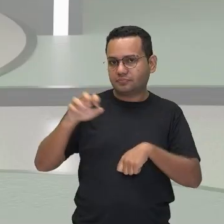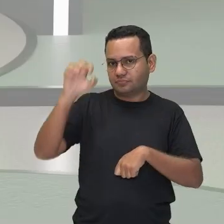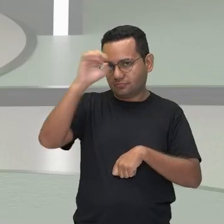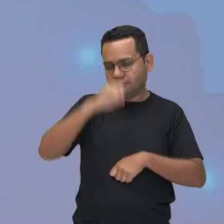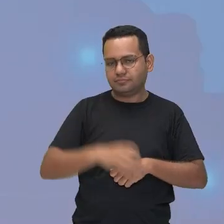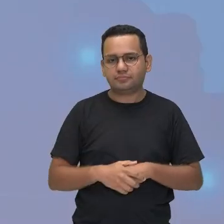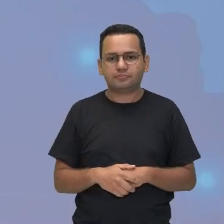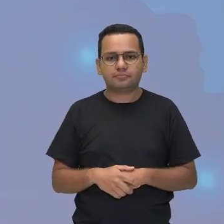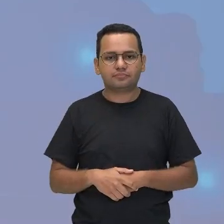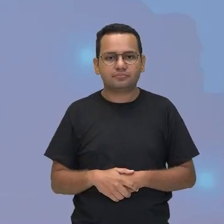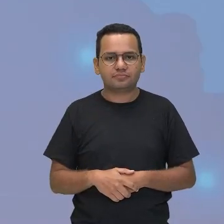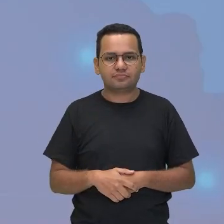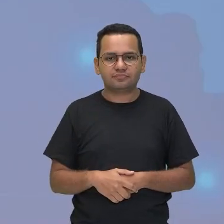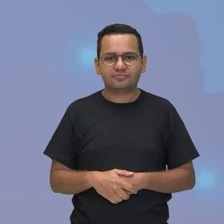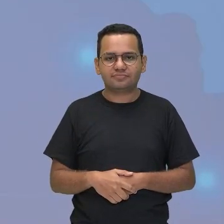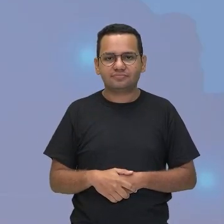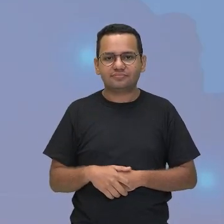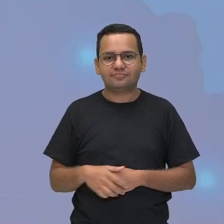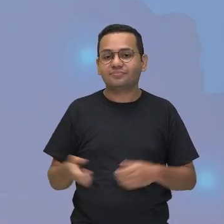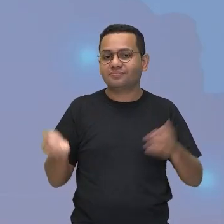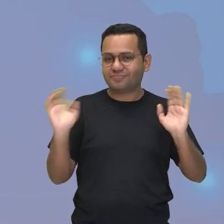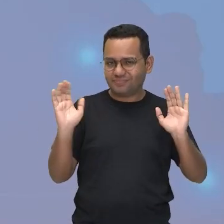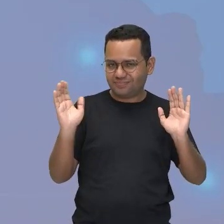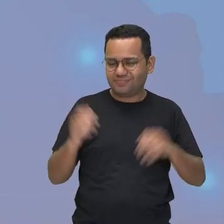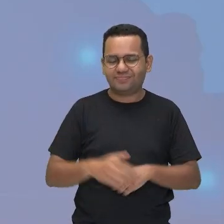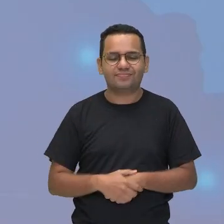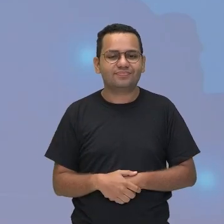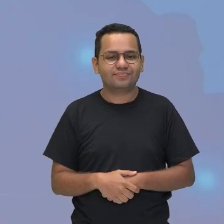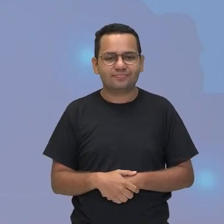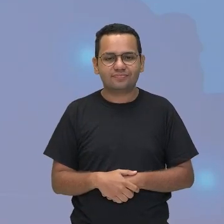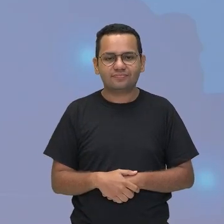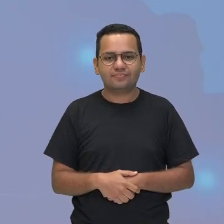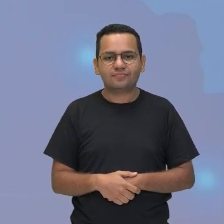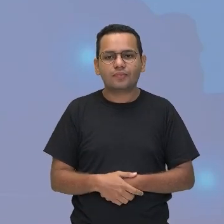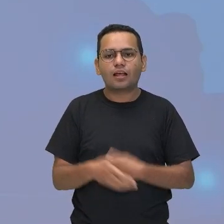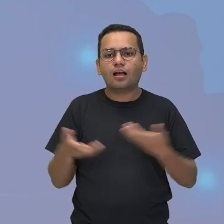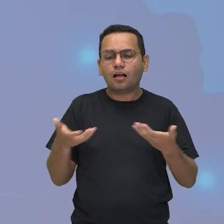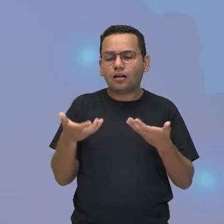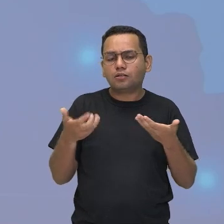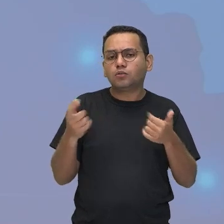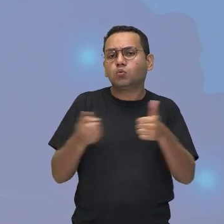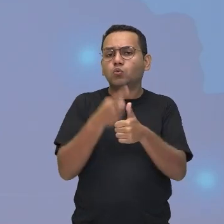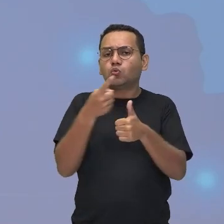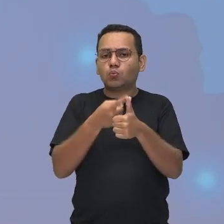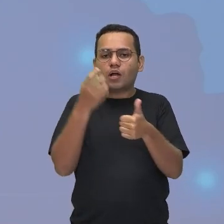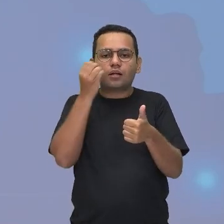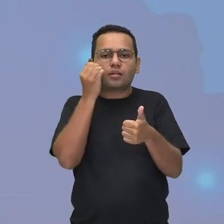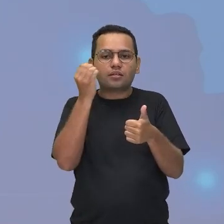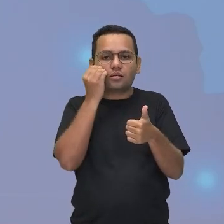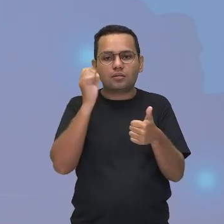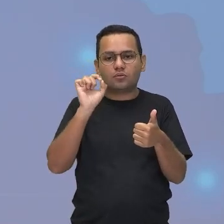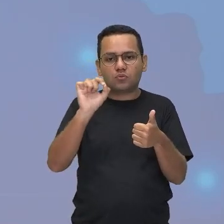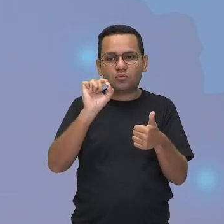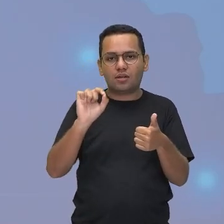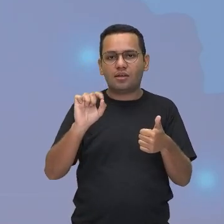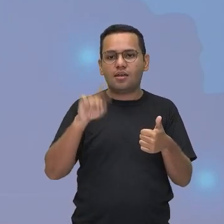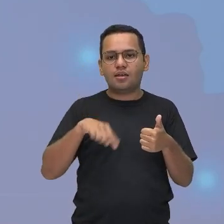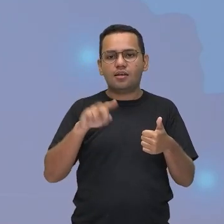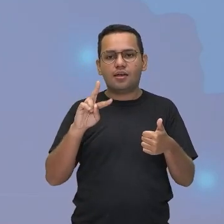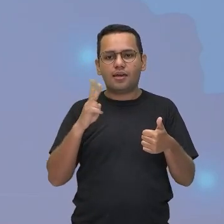próximo vídeo. Olá! Nós vamos apresentar hoje um método de separação de mistura